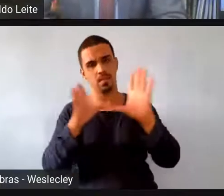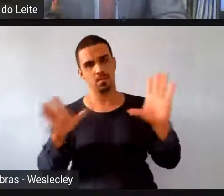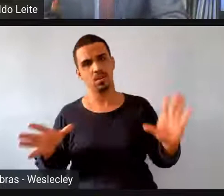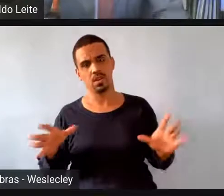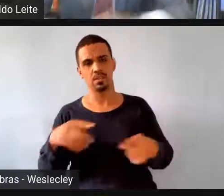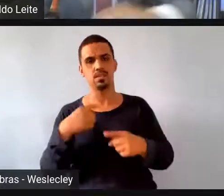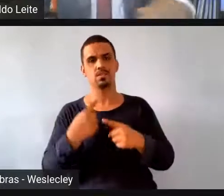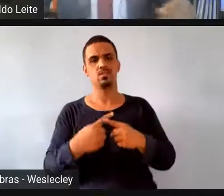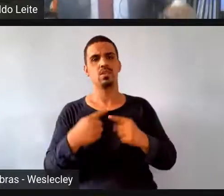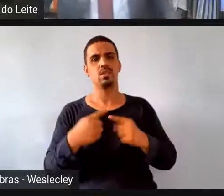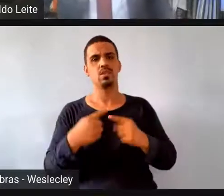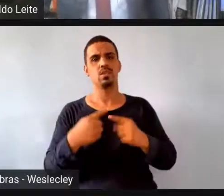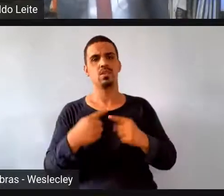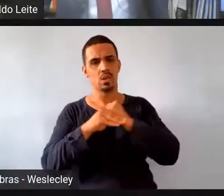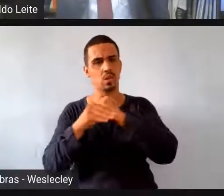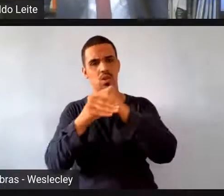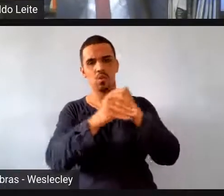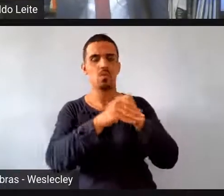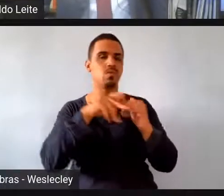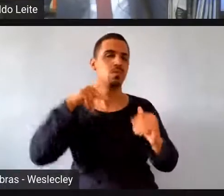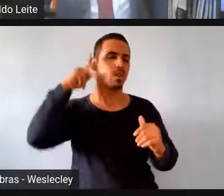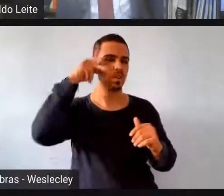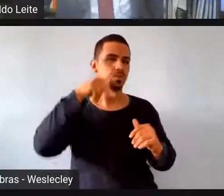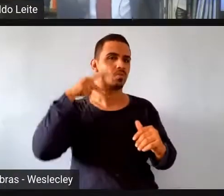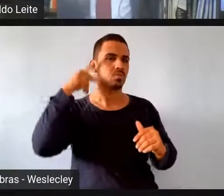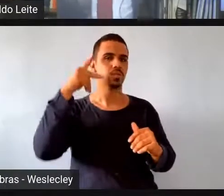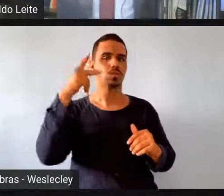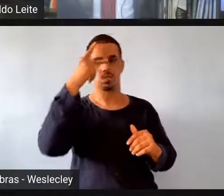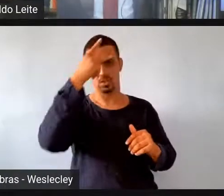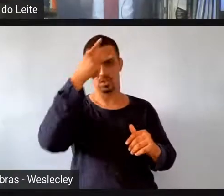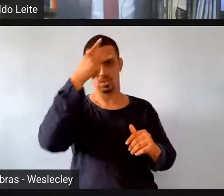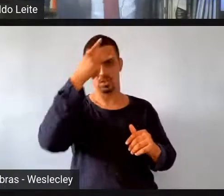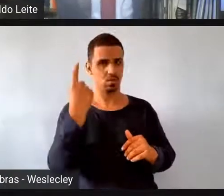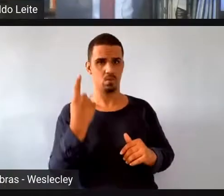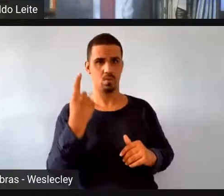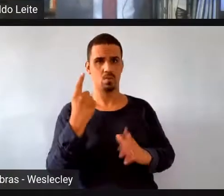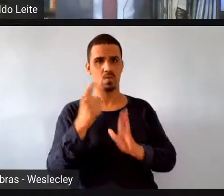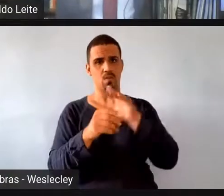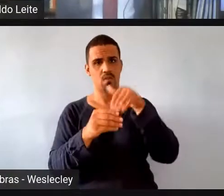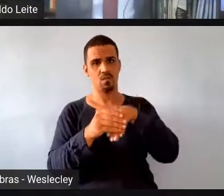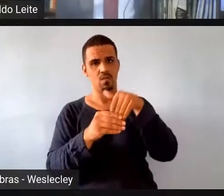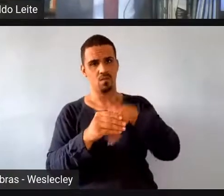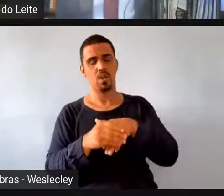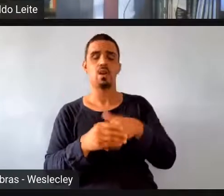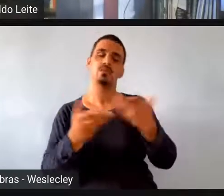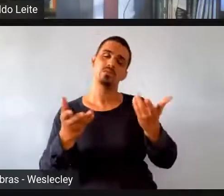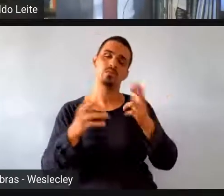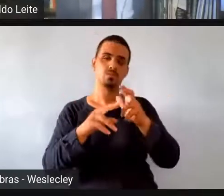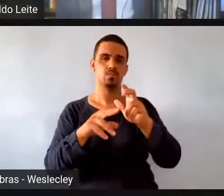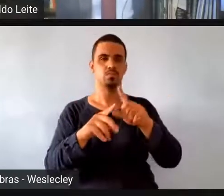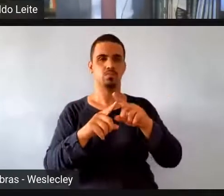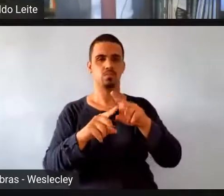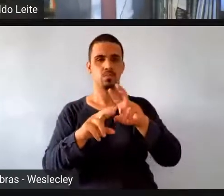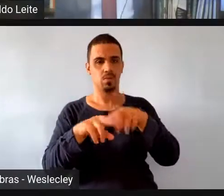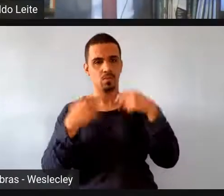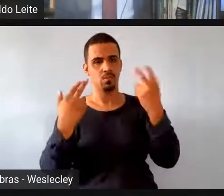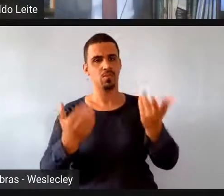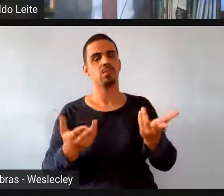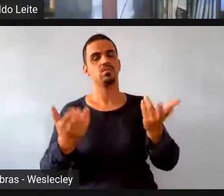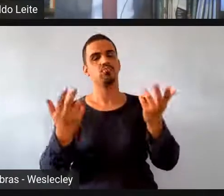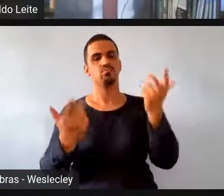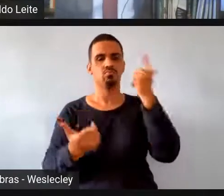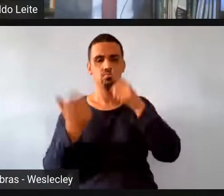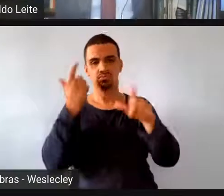igualdade política, uma pessoa, um voto, e, portanto, aí a gente vai conseguir produzir uma sociedade